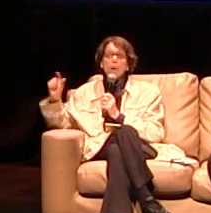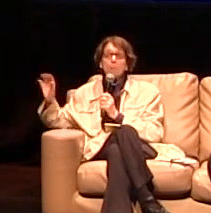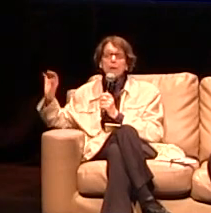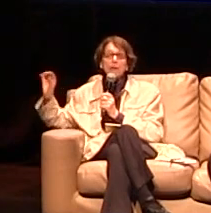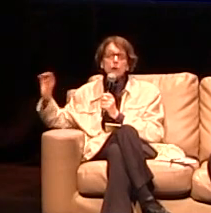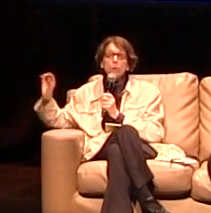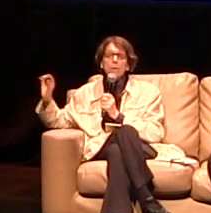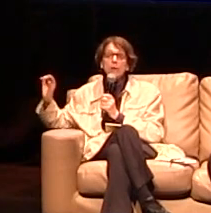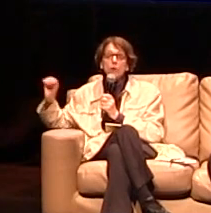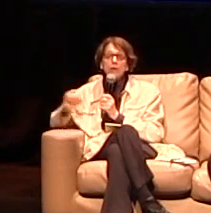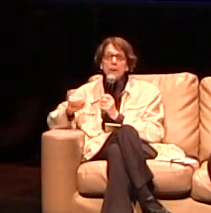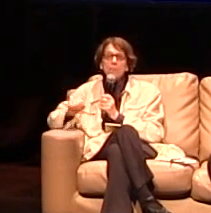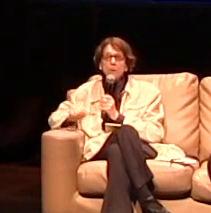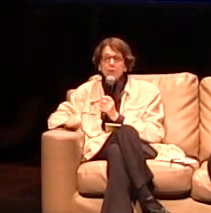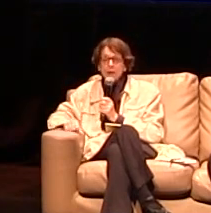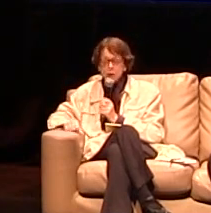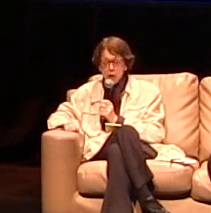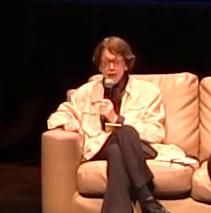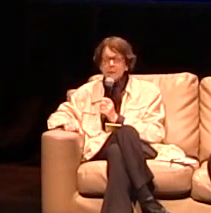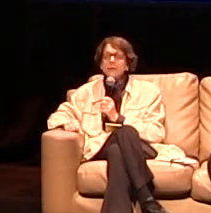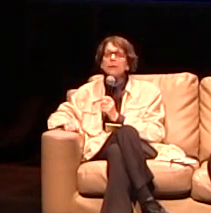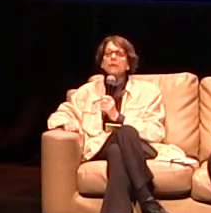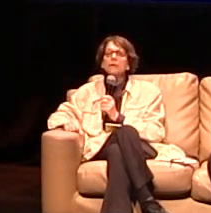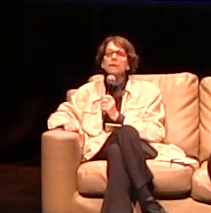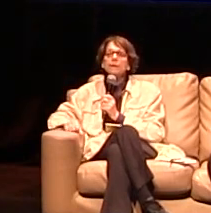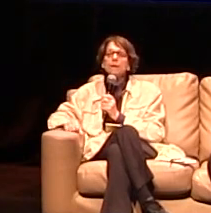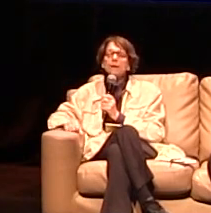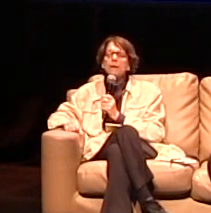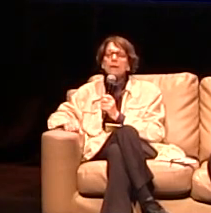e não apenas de uma minoria privilegiada.